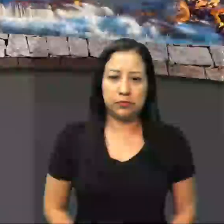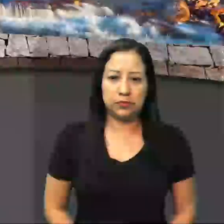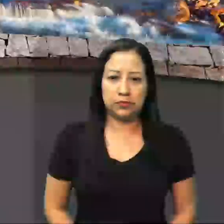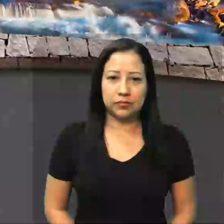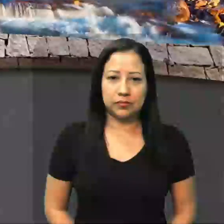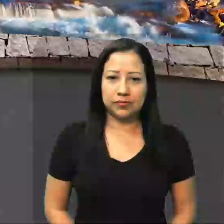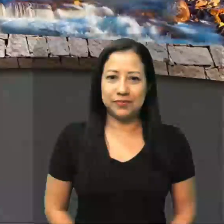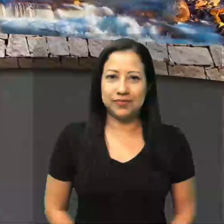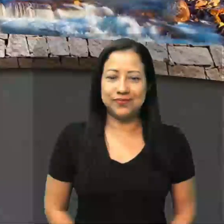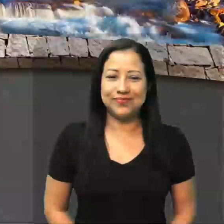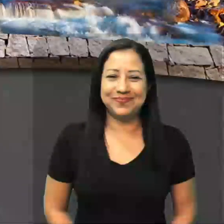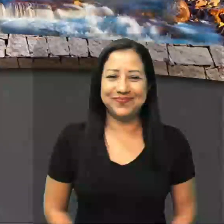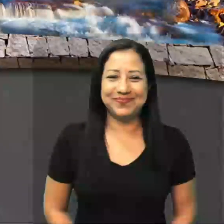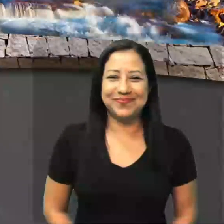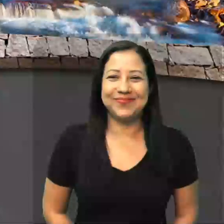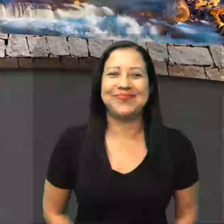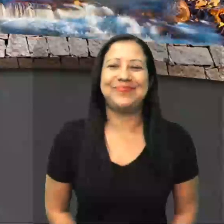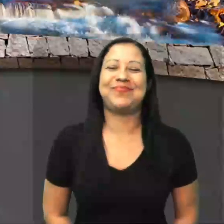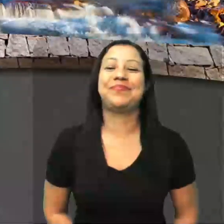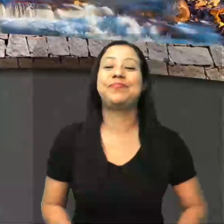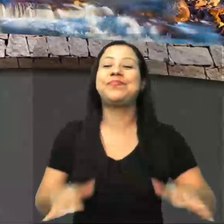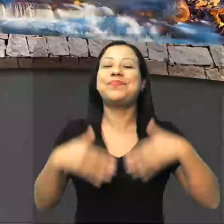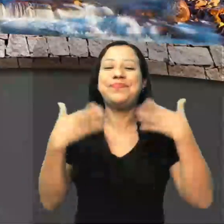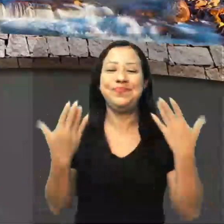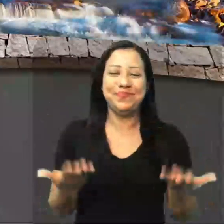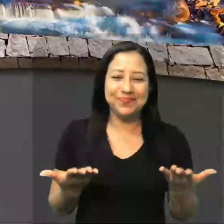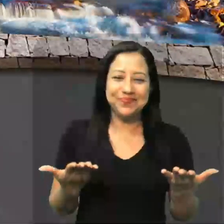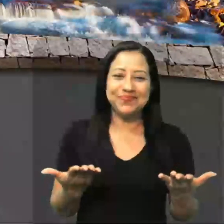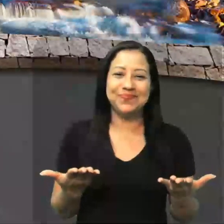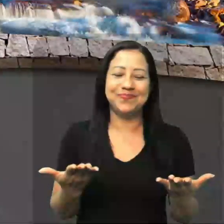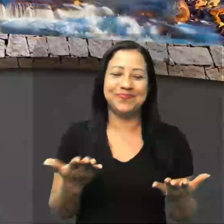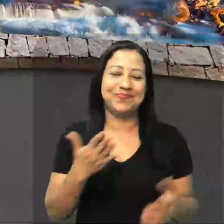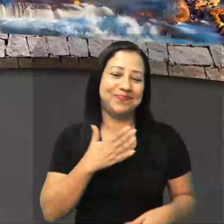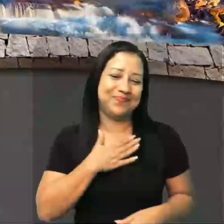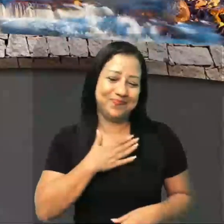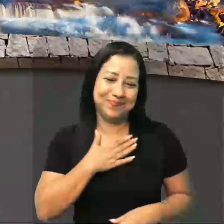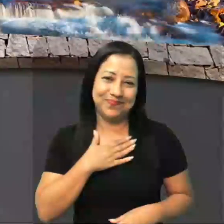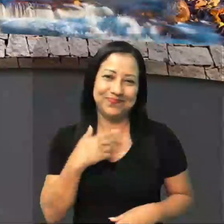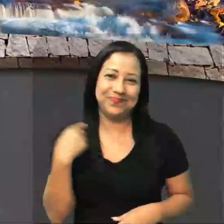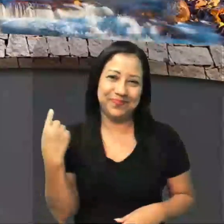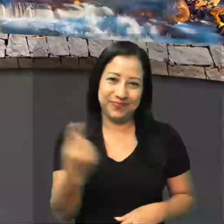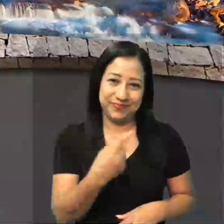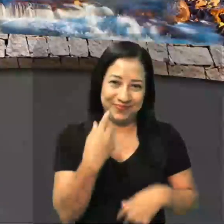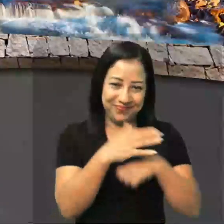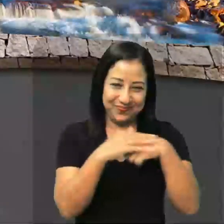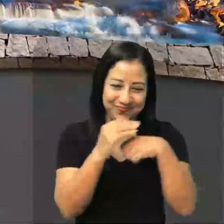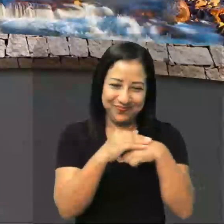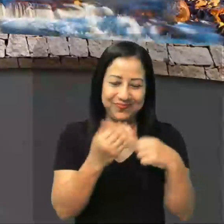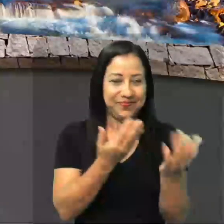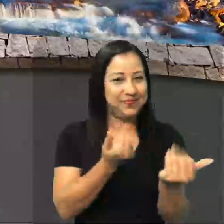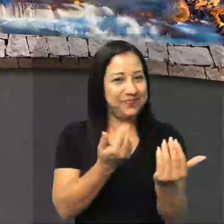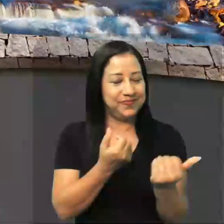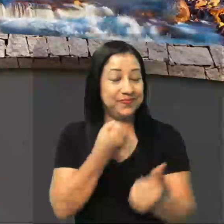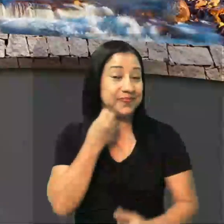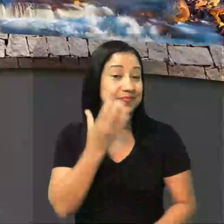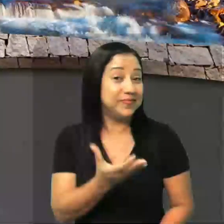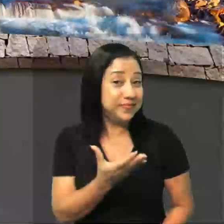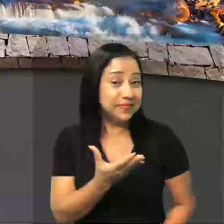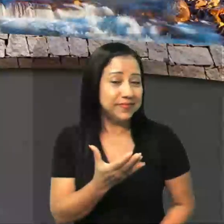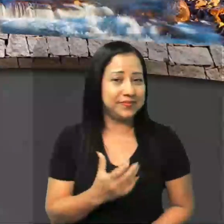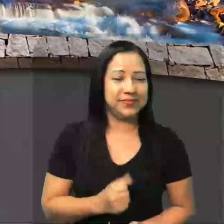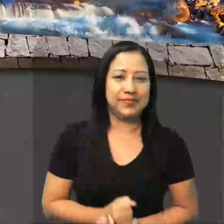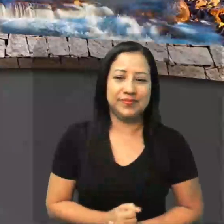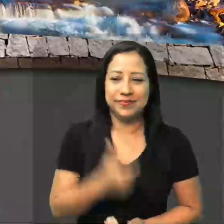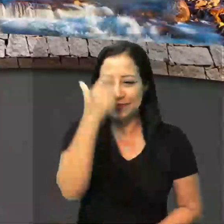Esqueci aquela hora de gravar. Olá, meus queridos jovens, tudo bem? Eu sou o professor